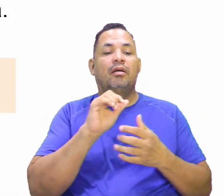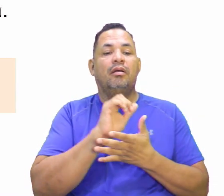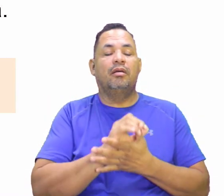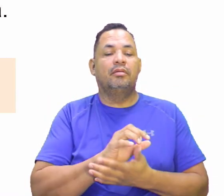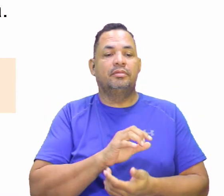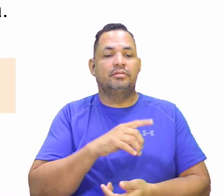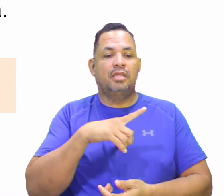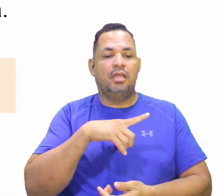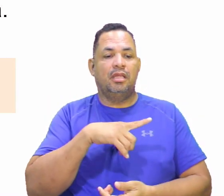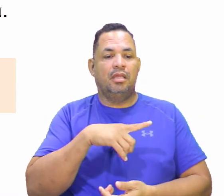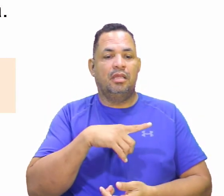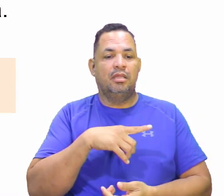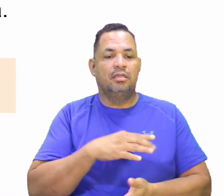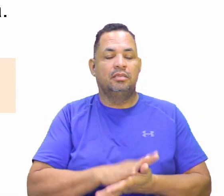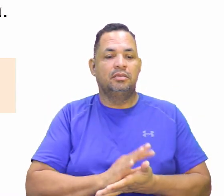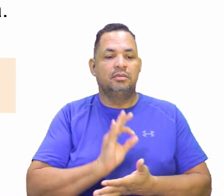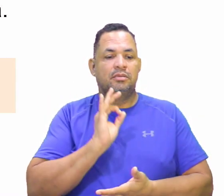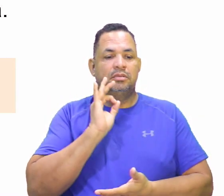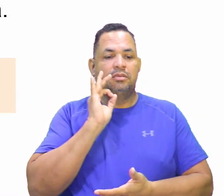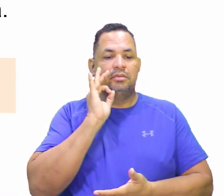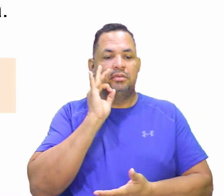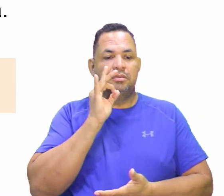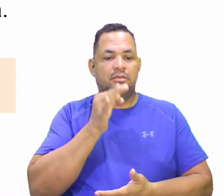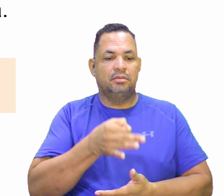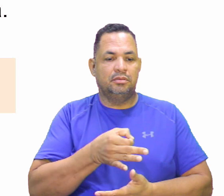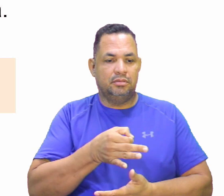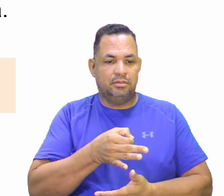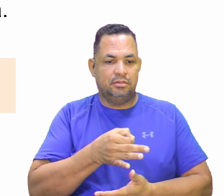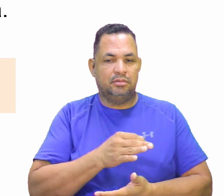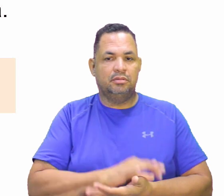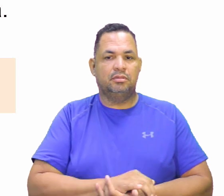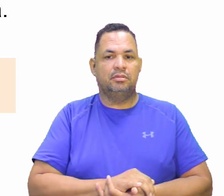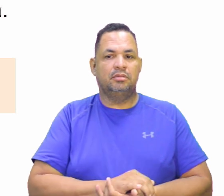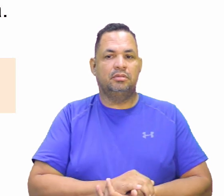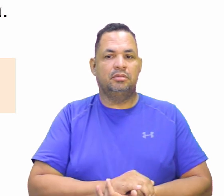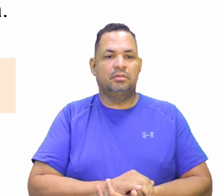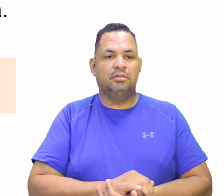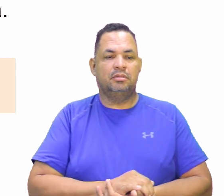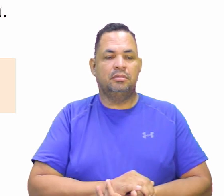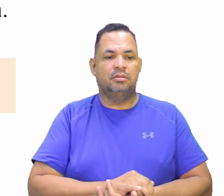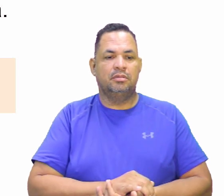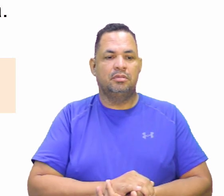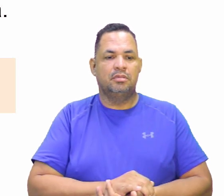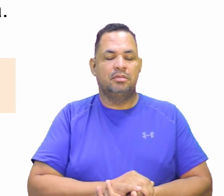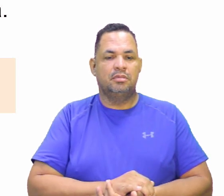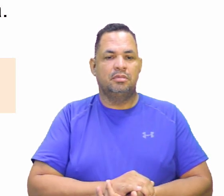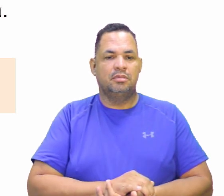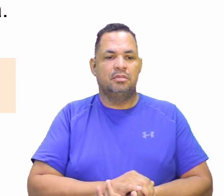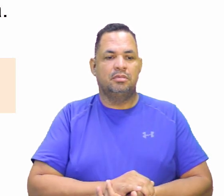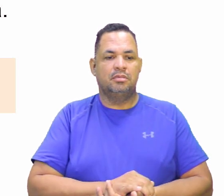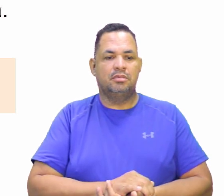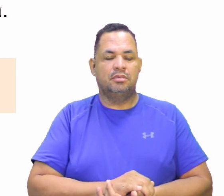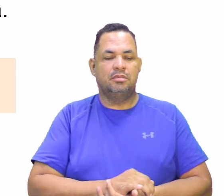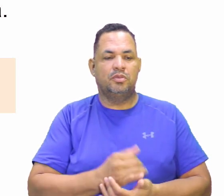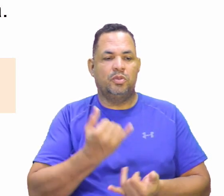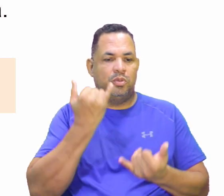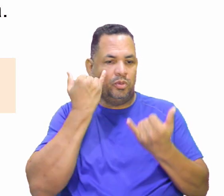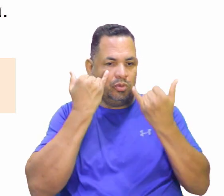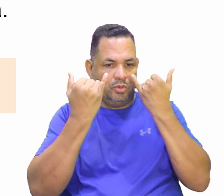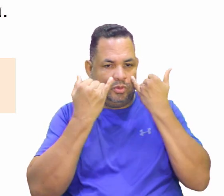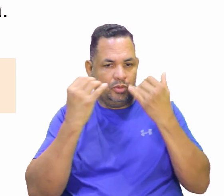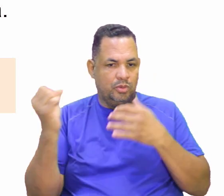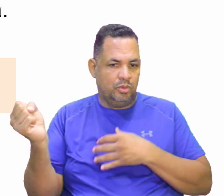Nós temos aqui, a correta é a letra E. Tá certo? Informei-lhe os novos planos